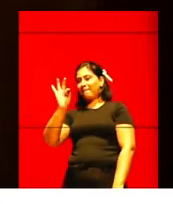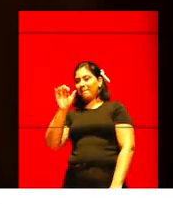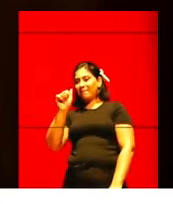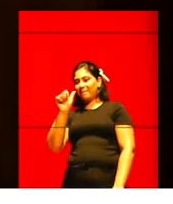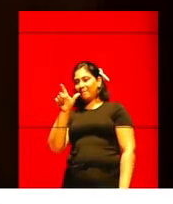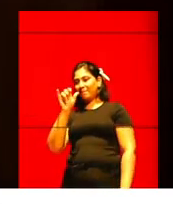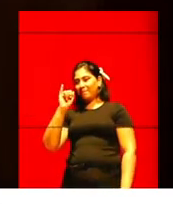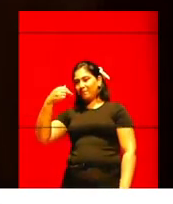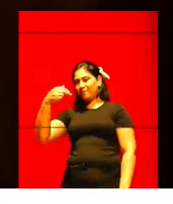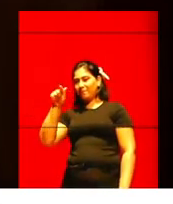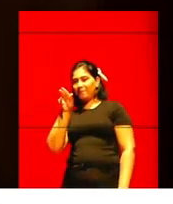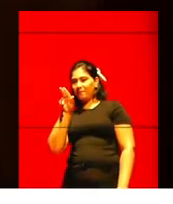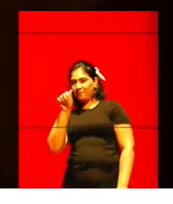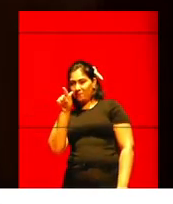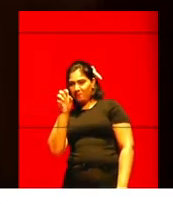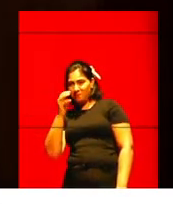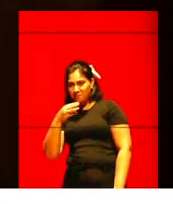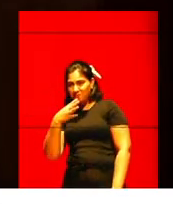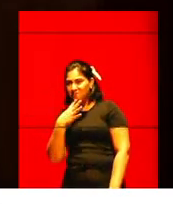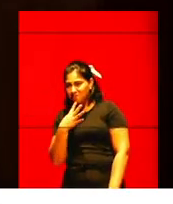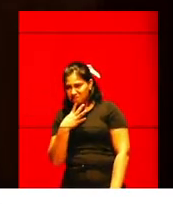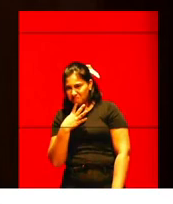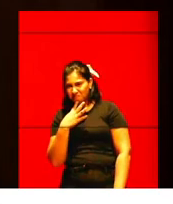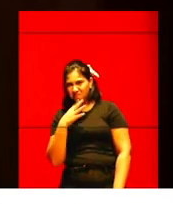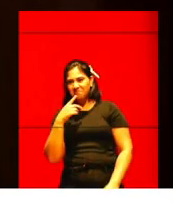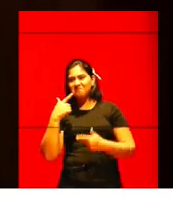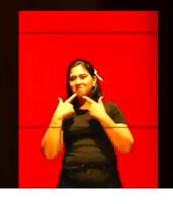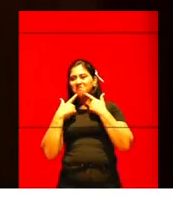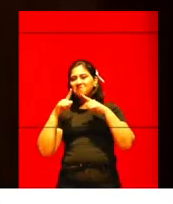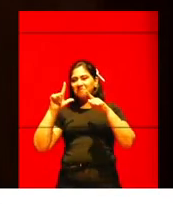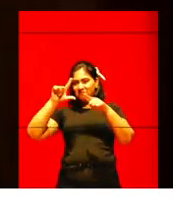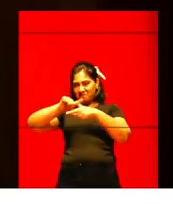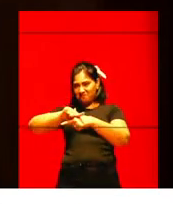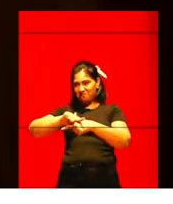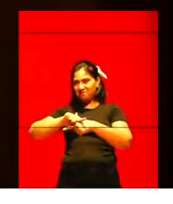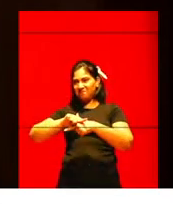é metalinguagem? O que é metalinguagem assim?